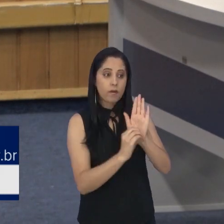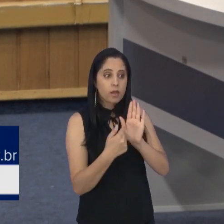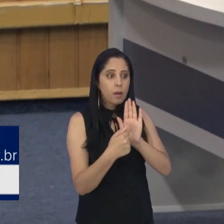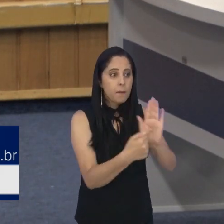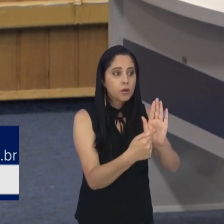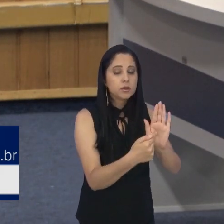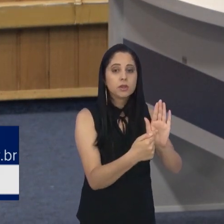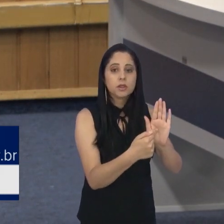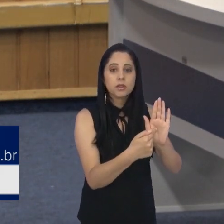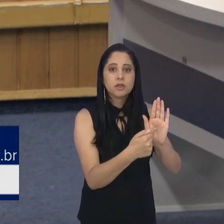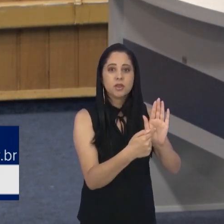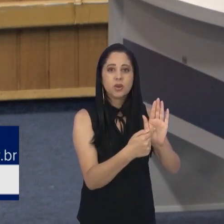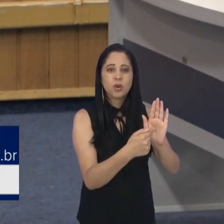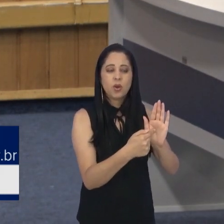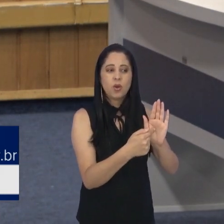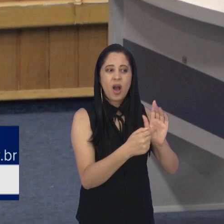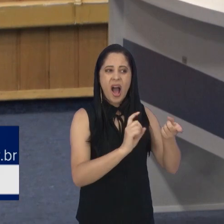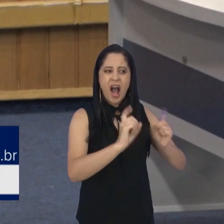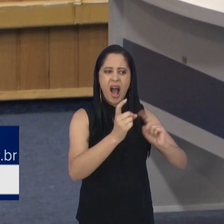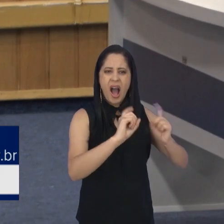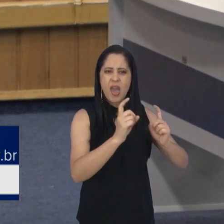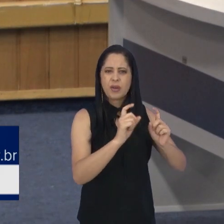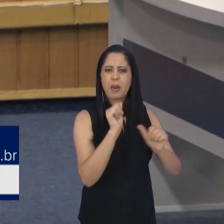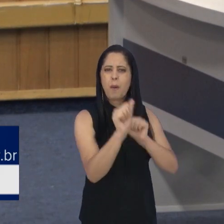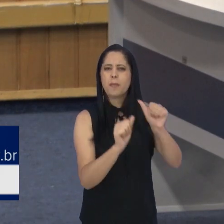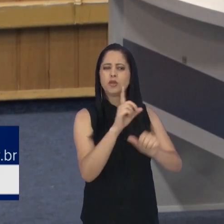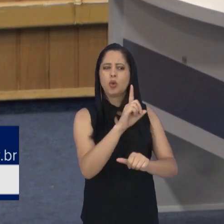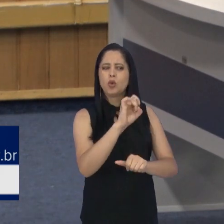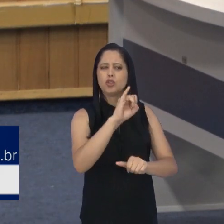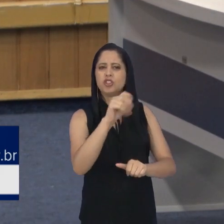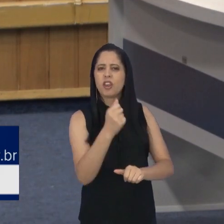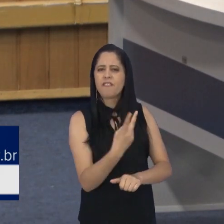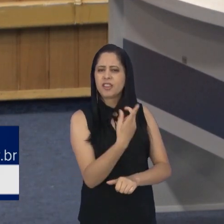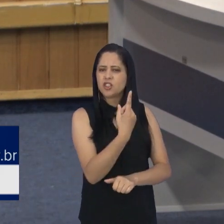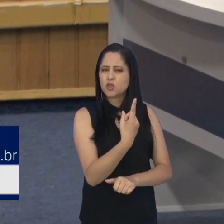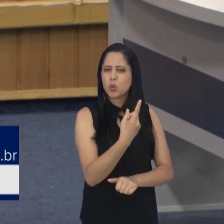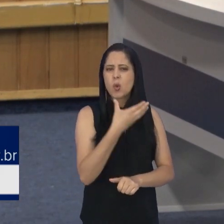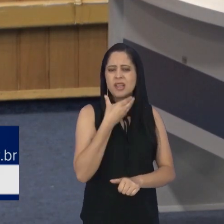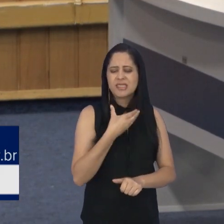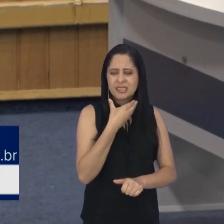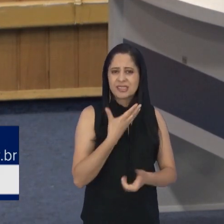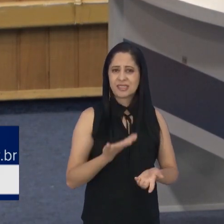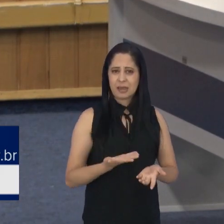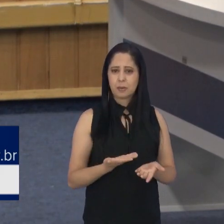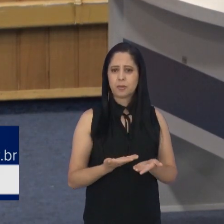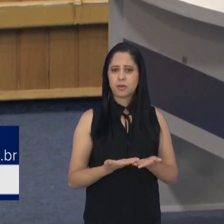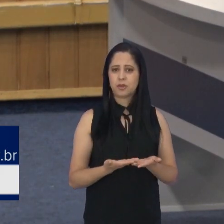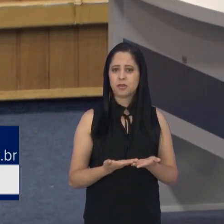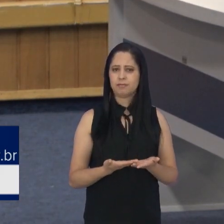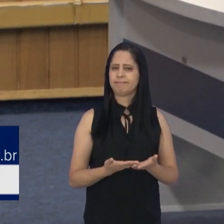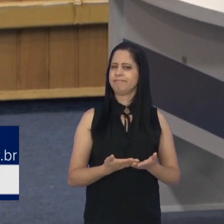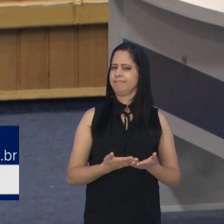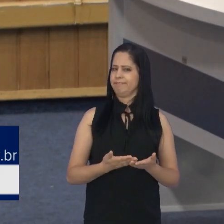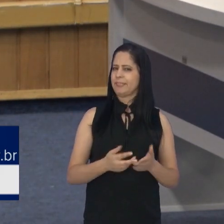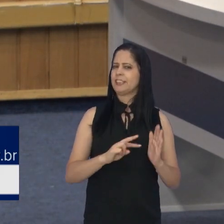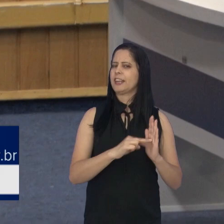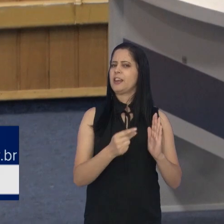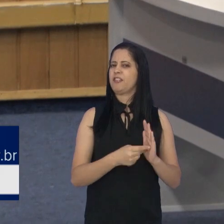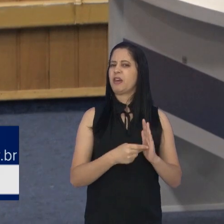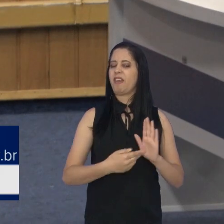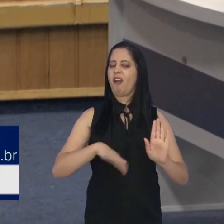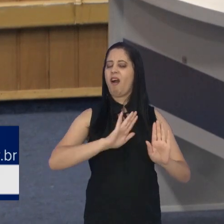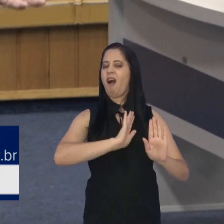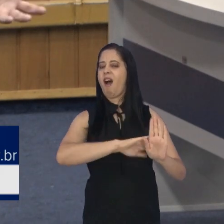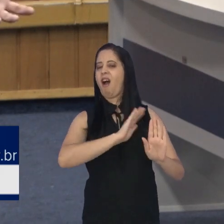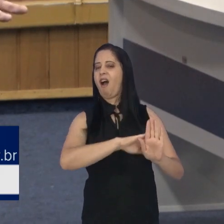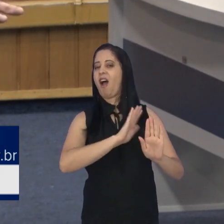de ontem, mudando para o dia 21 de dezembro essa reunião, então é carta marcada,